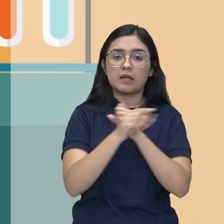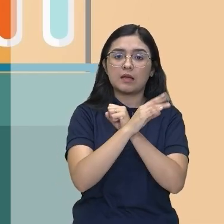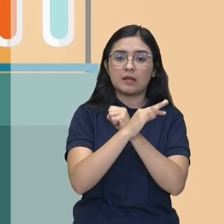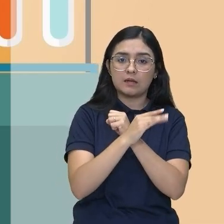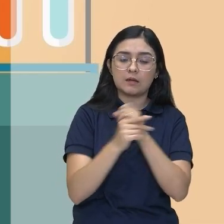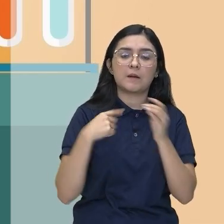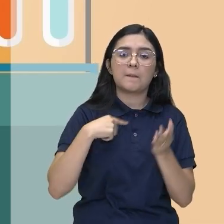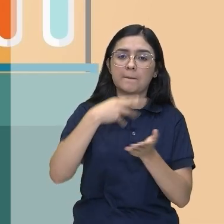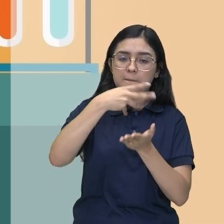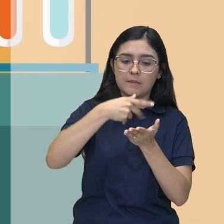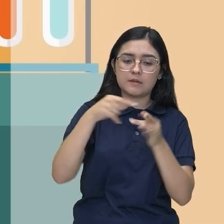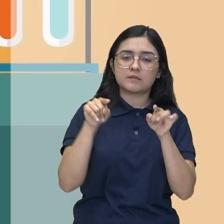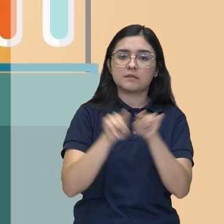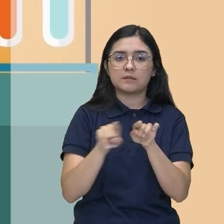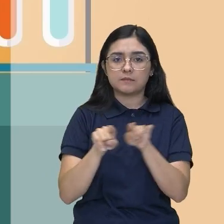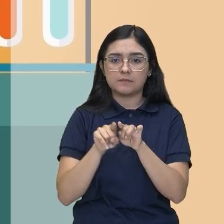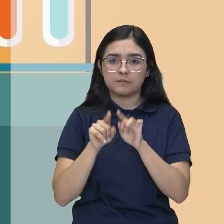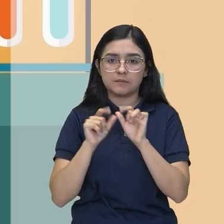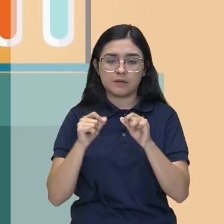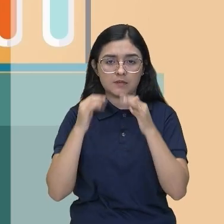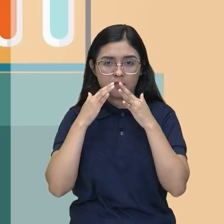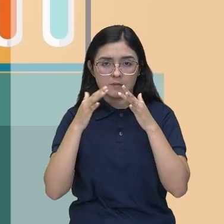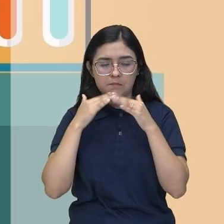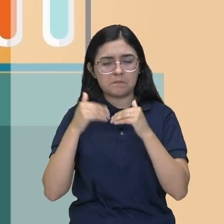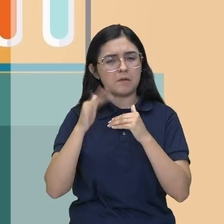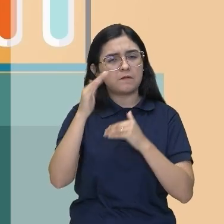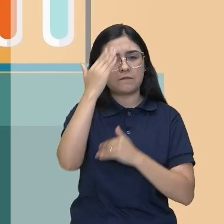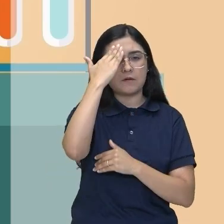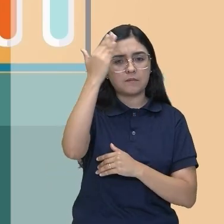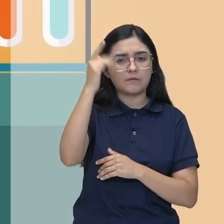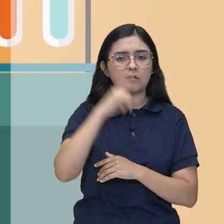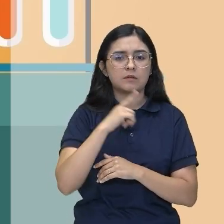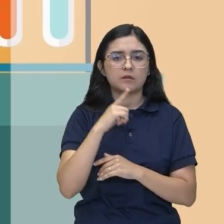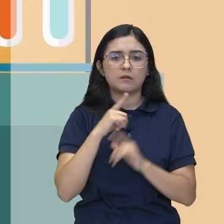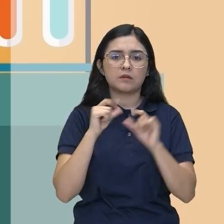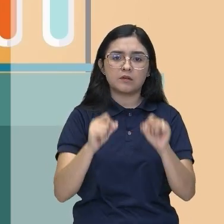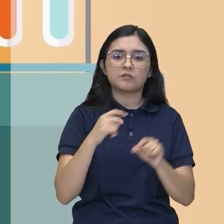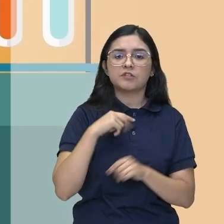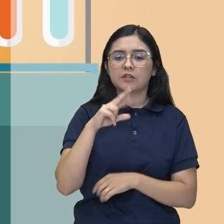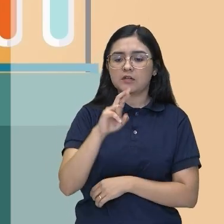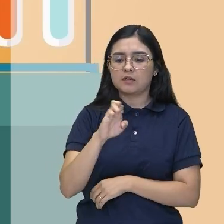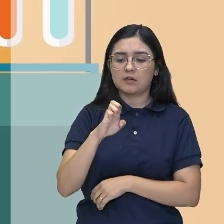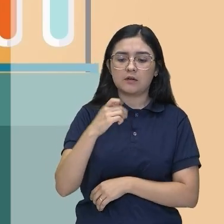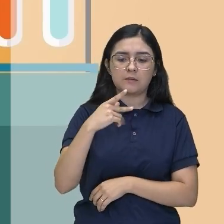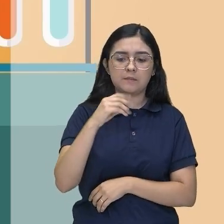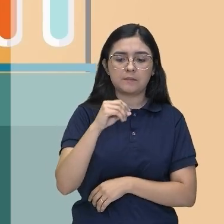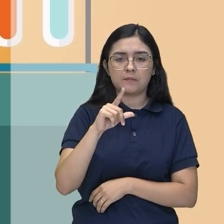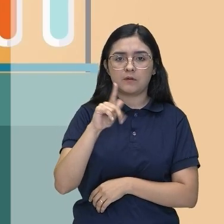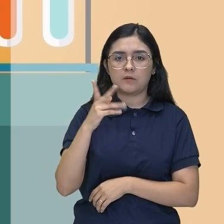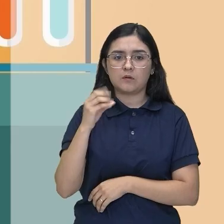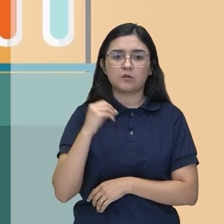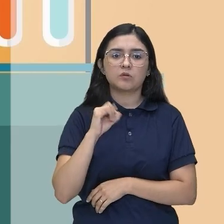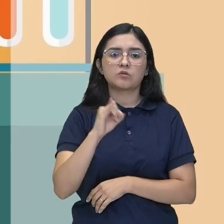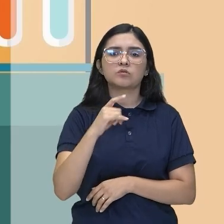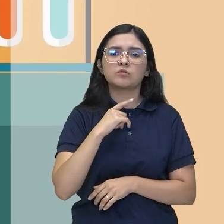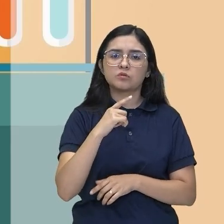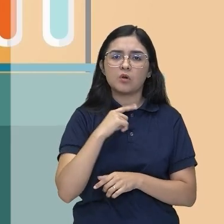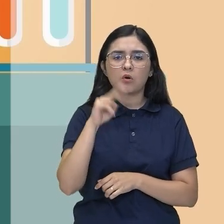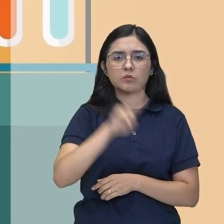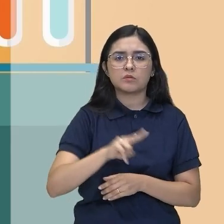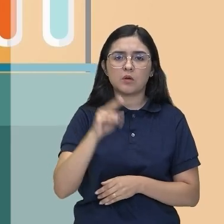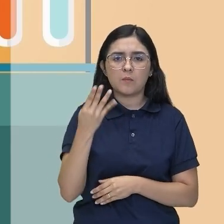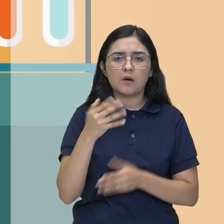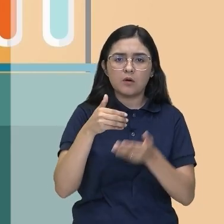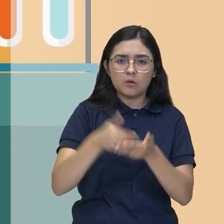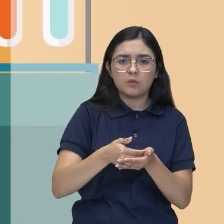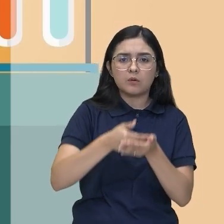ácidos-base naturais. Um dos mais conhecidos é o extrato de repolho roxo, em que basta você bater uma folha desse vegetal